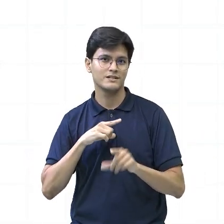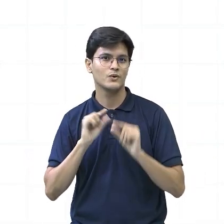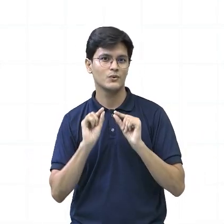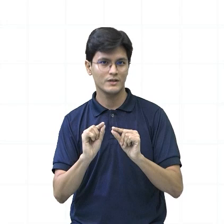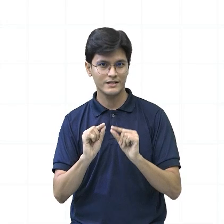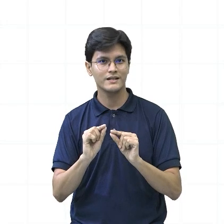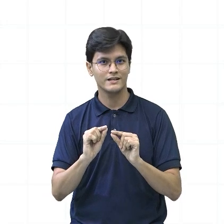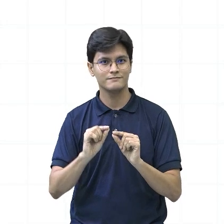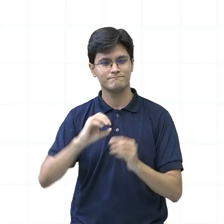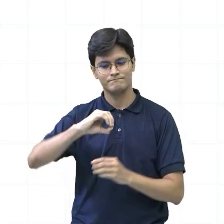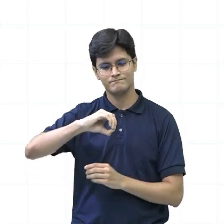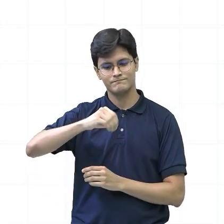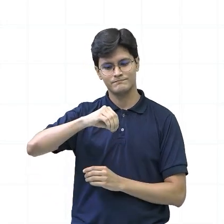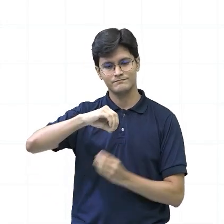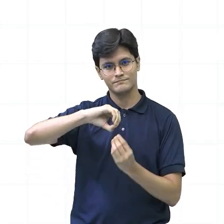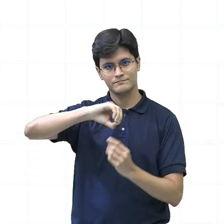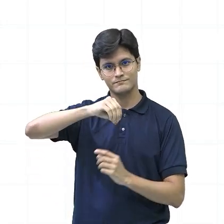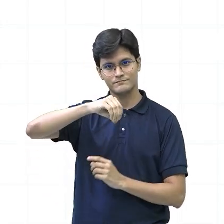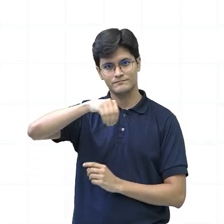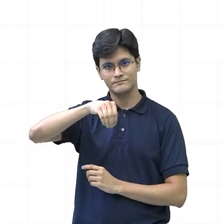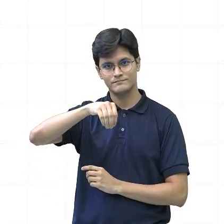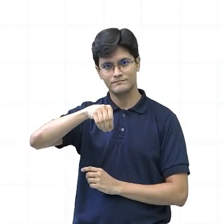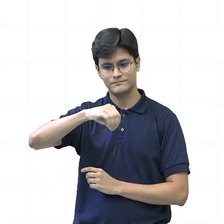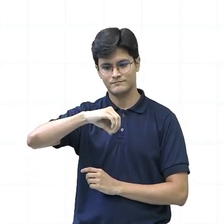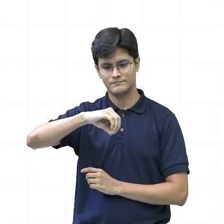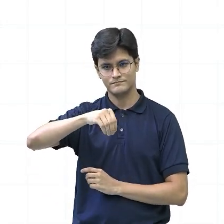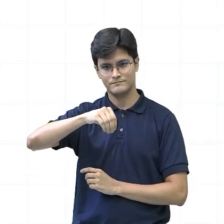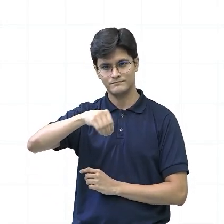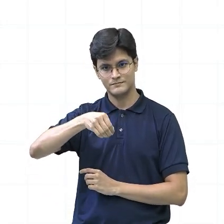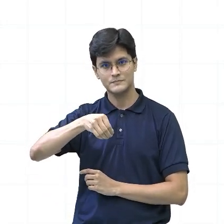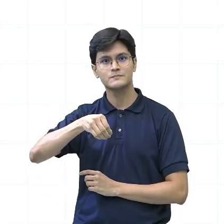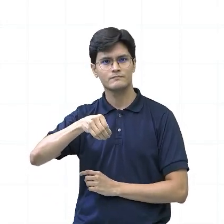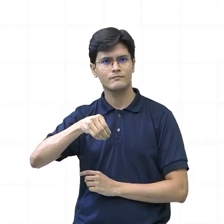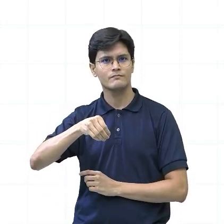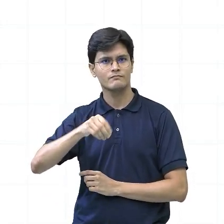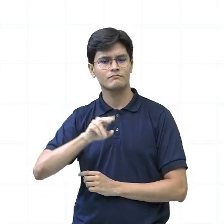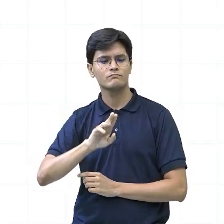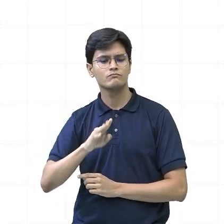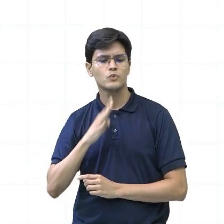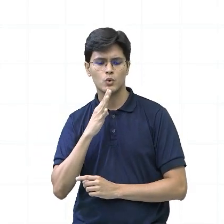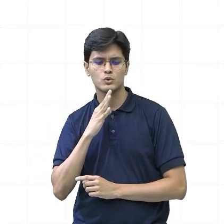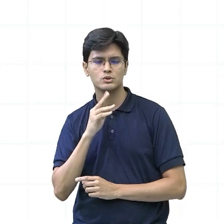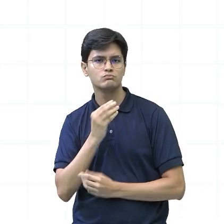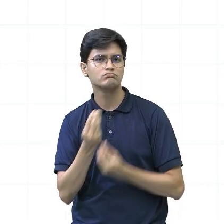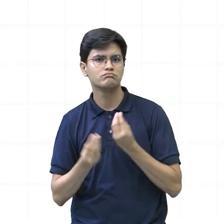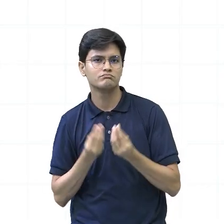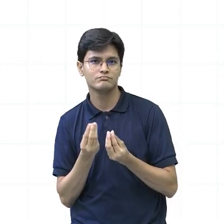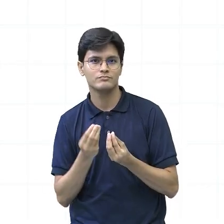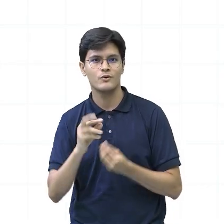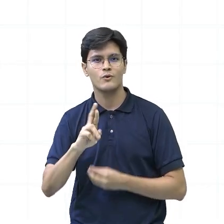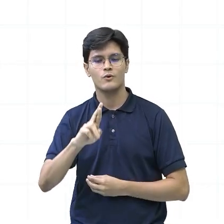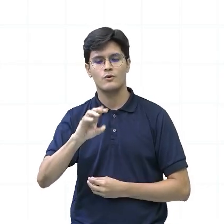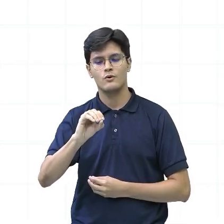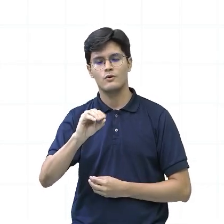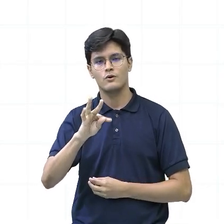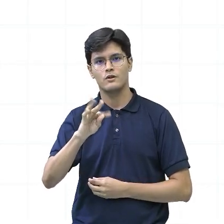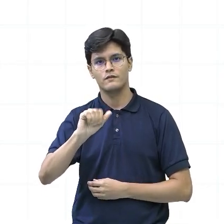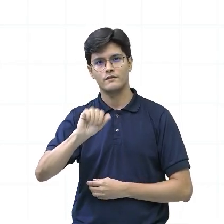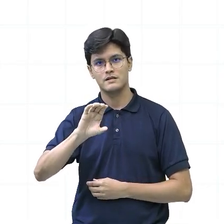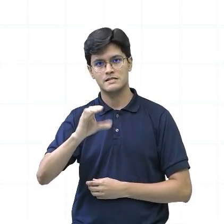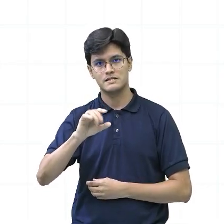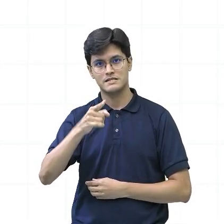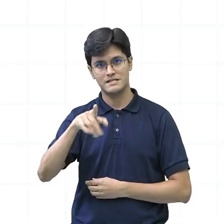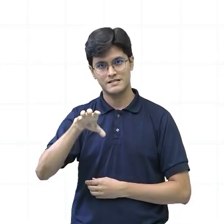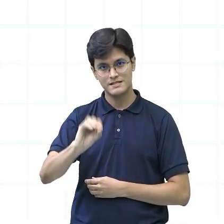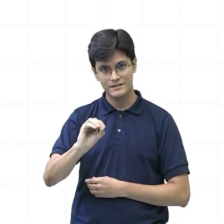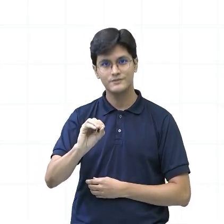redor do seu próprio eixo, realizando um movimento conhecido como rotação, certo? Então, a gente